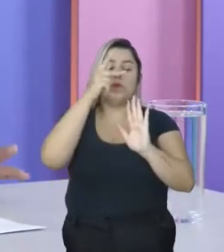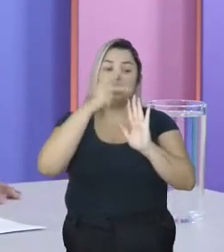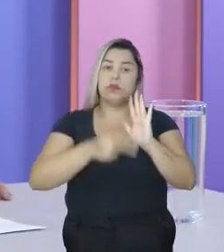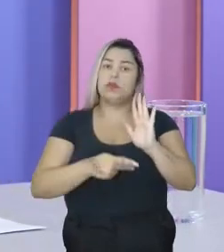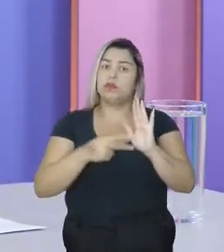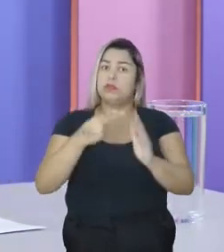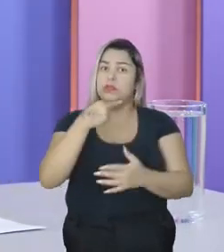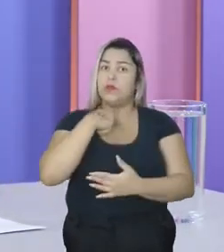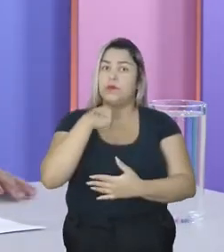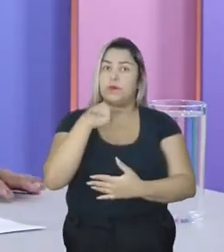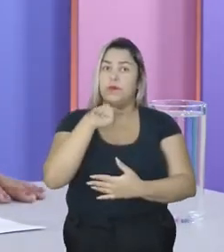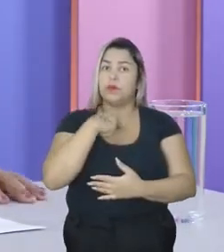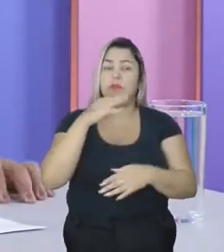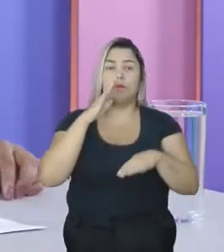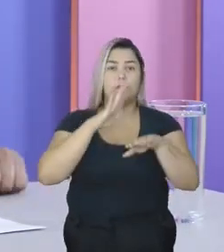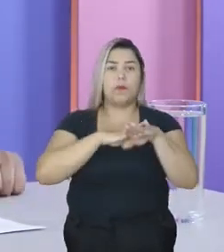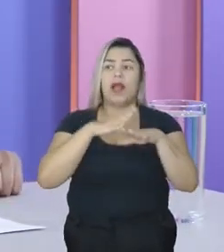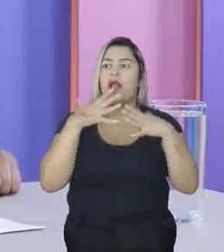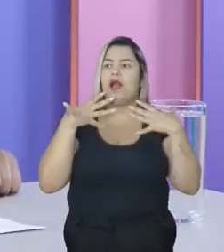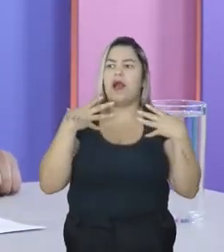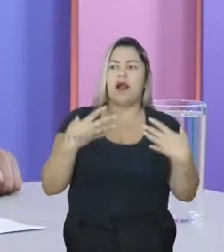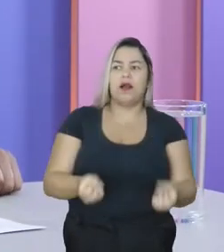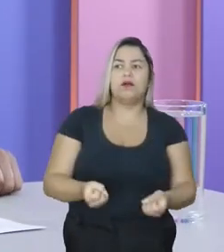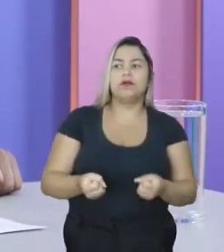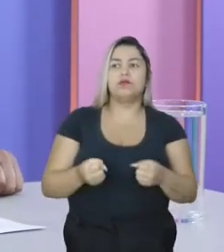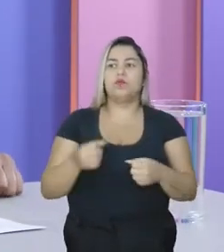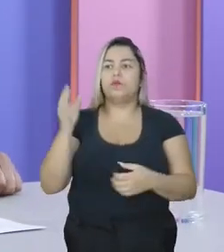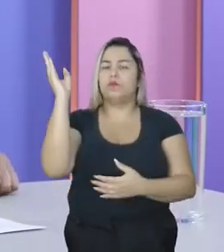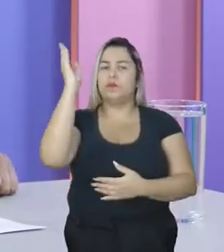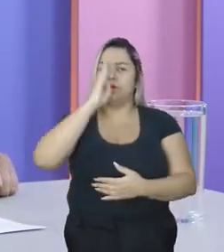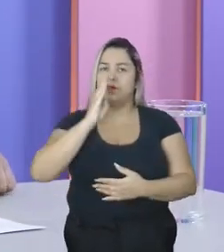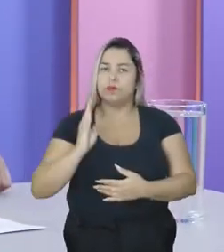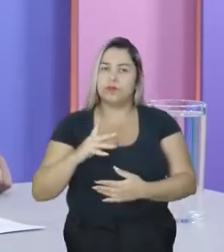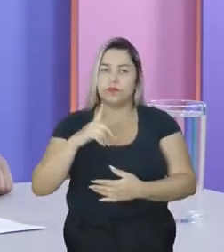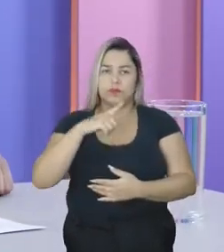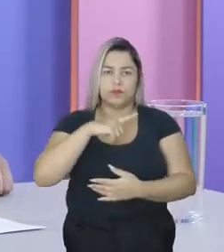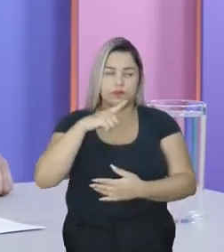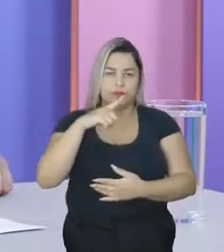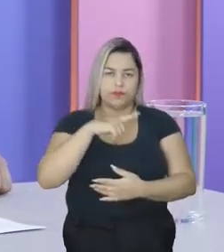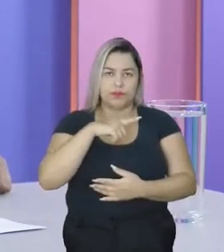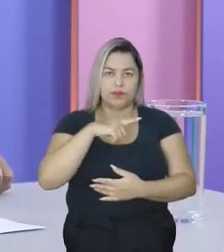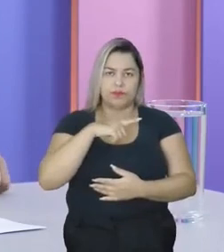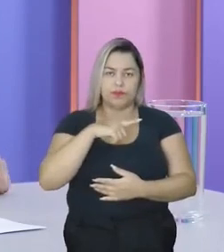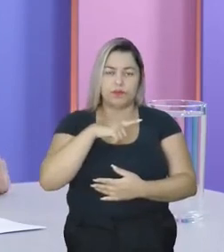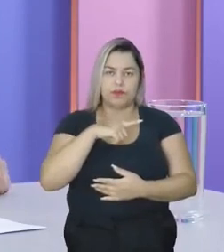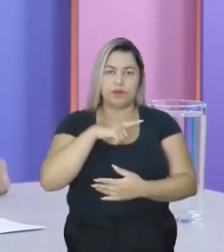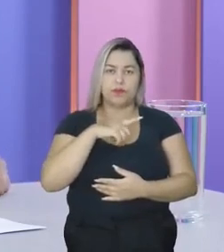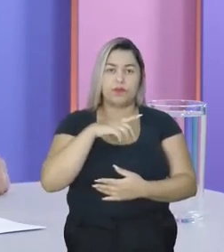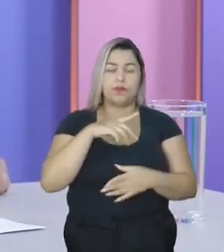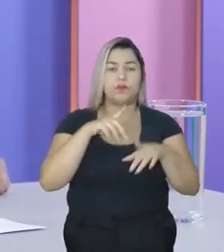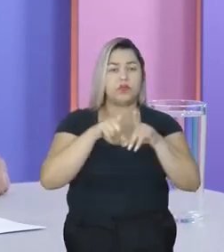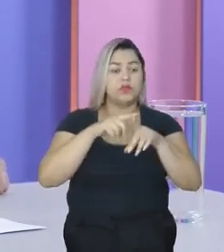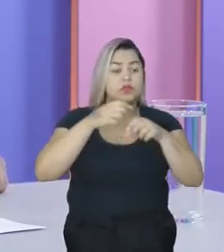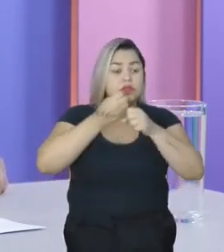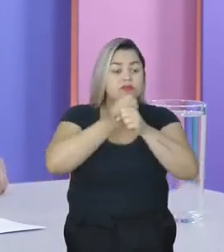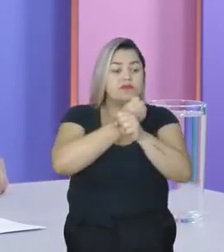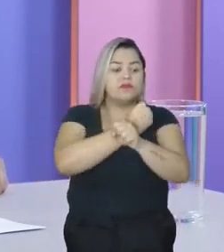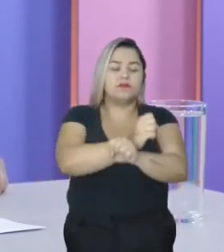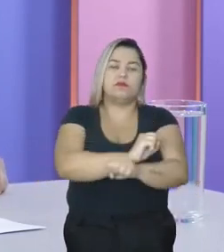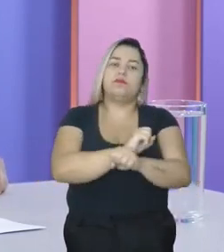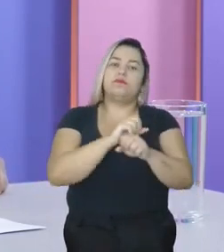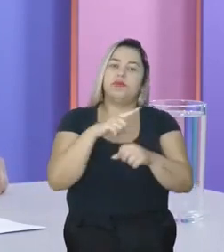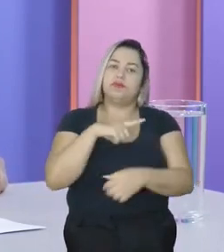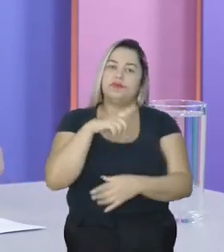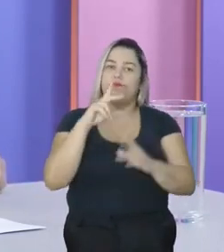não podemos mais aceitar, depois, um Brasil que tem um histórico, uma história de escravização de